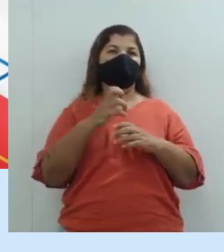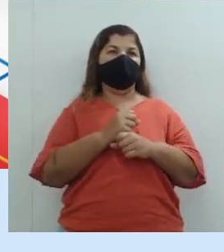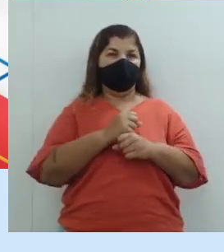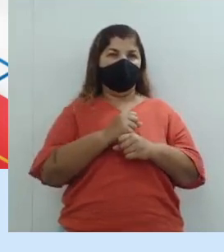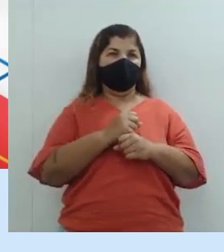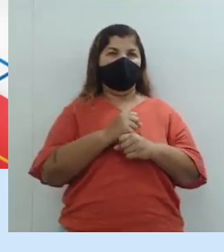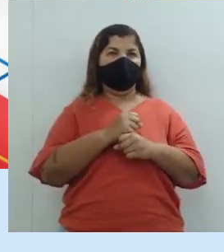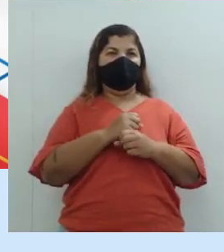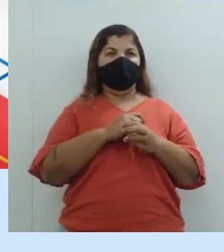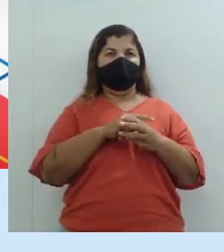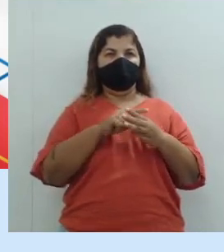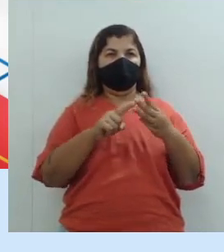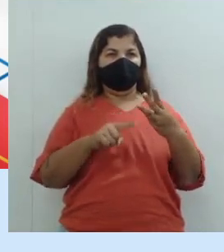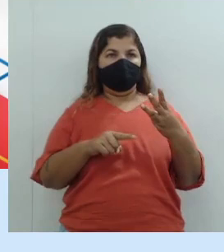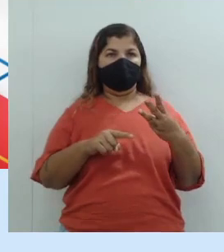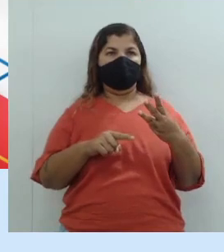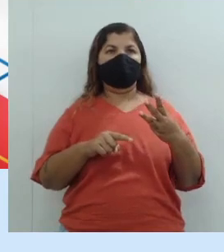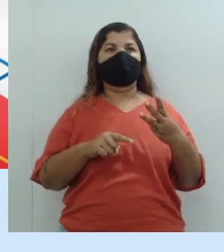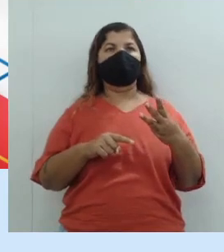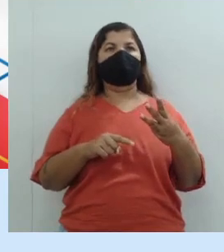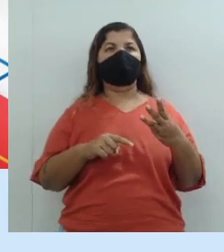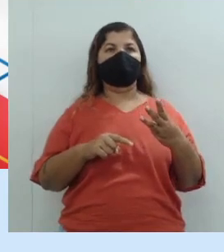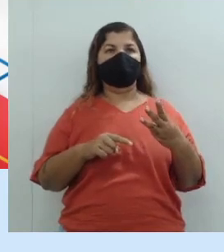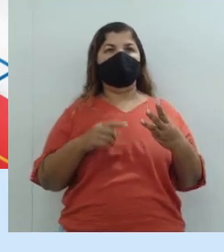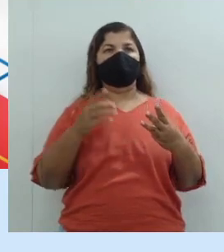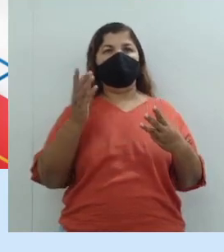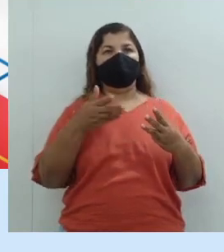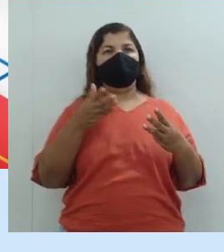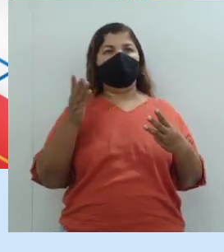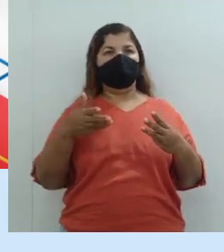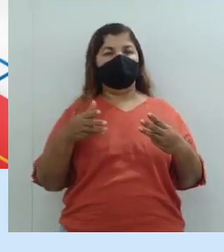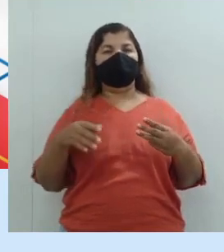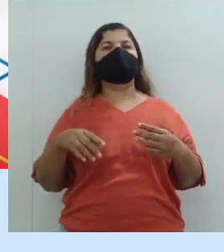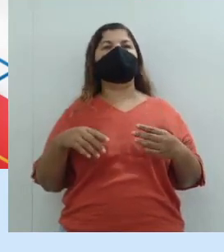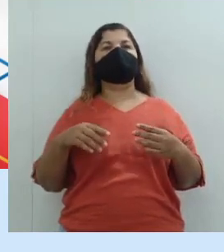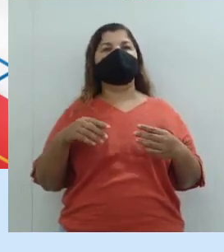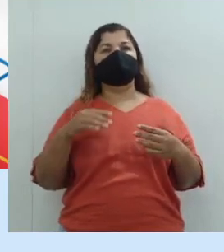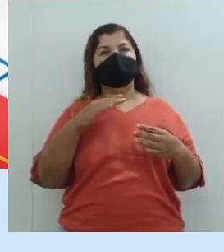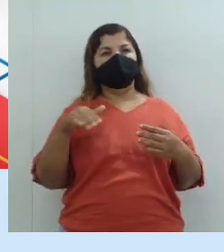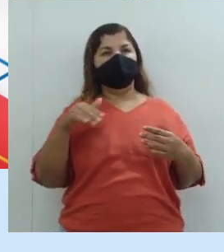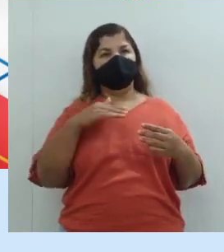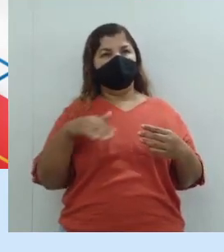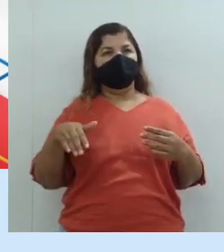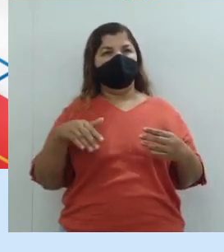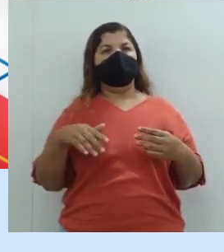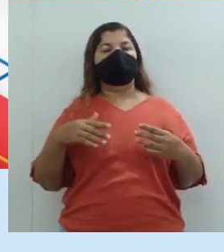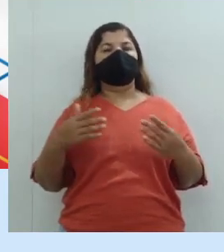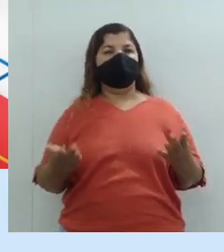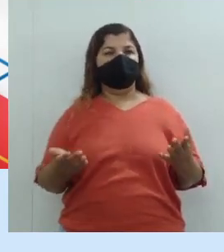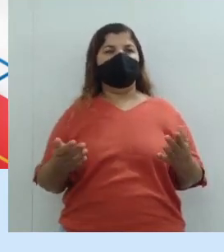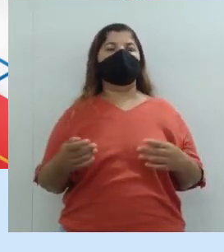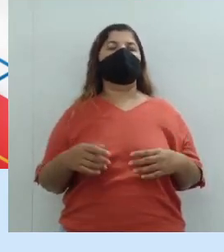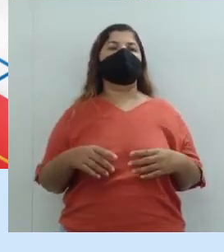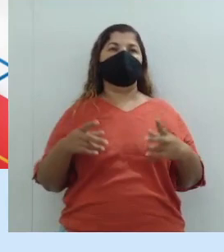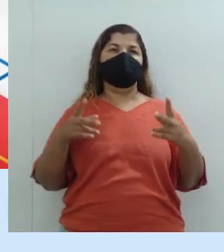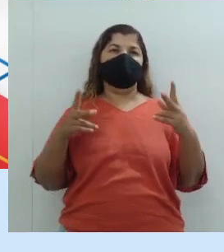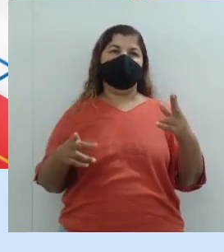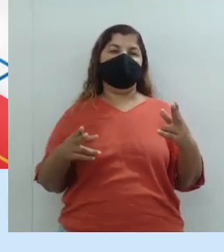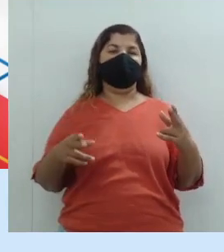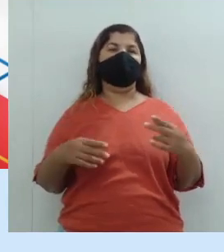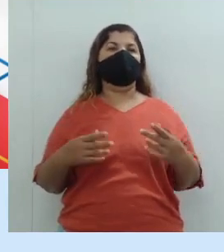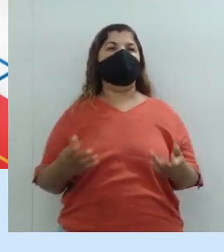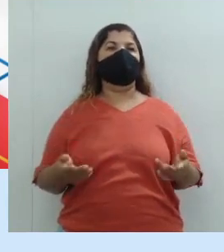aí. Vou fazer a soma, lembrando que F12 é igual a F21. Eles têm o mesmo módulo ali. E